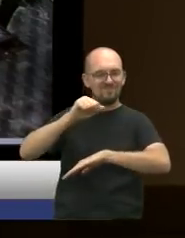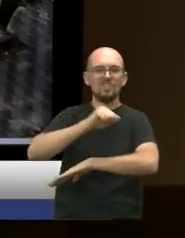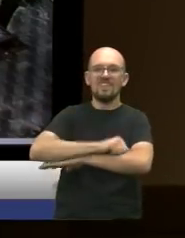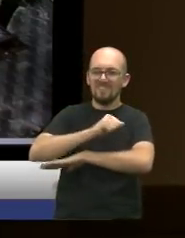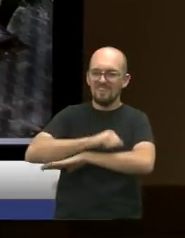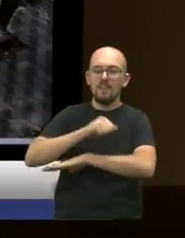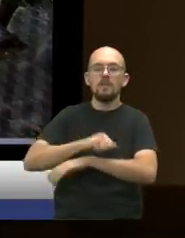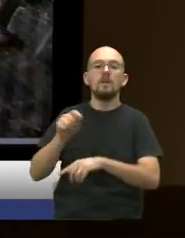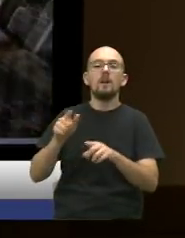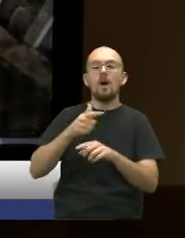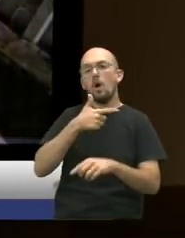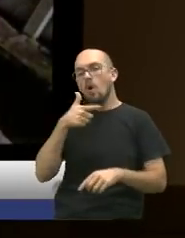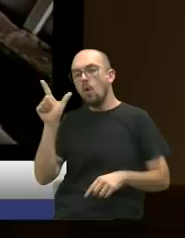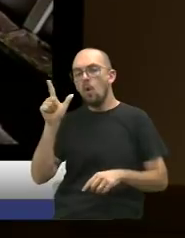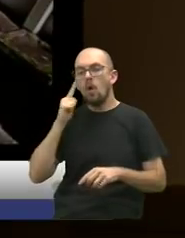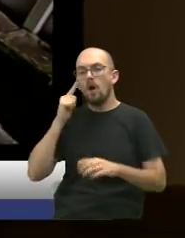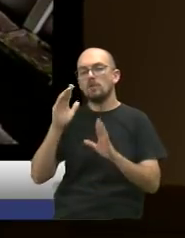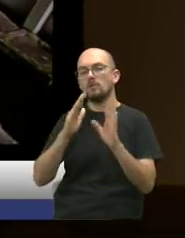abriram e a visão é privilegiada.